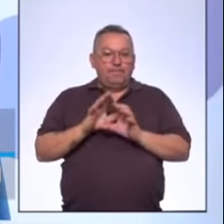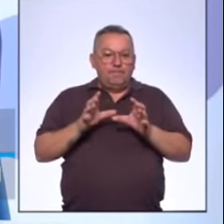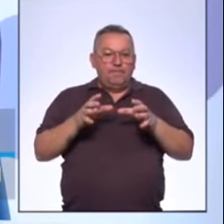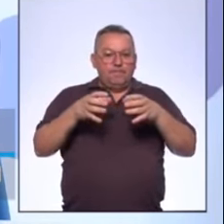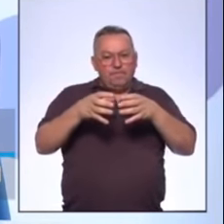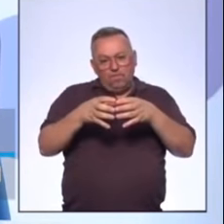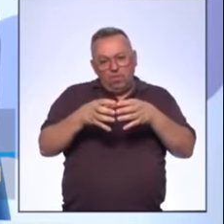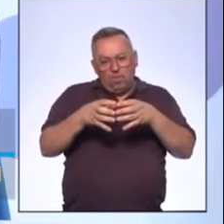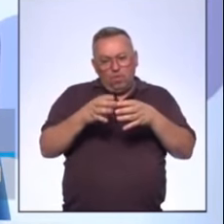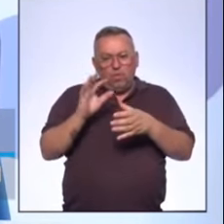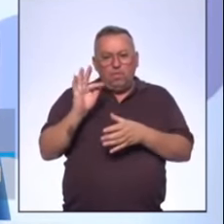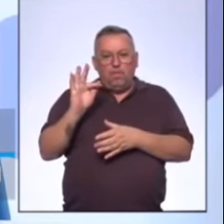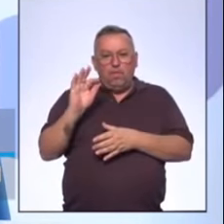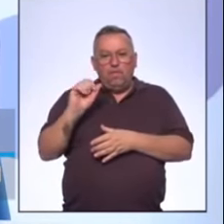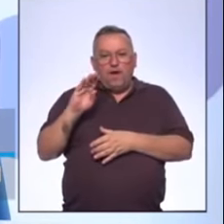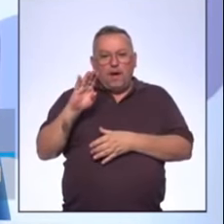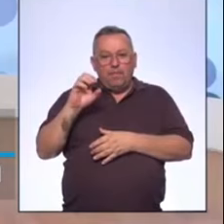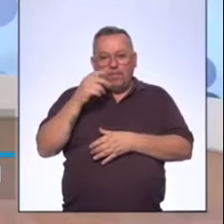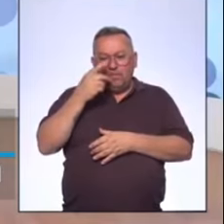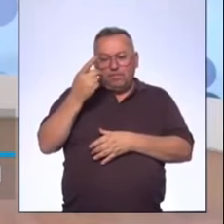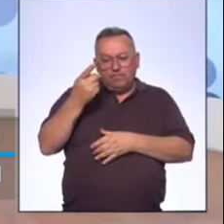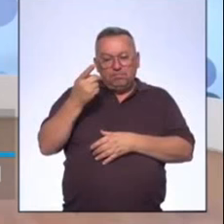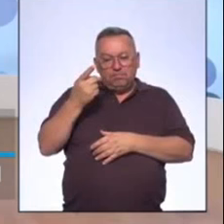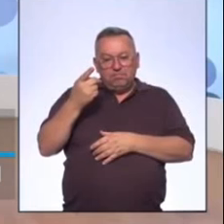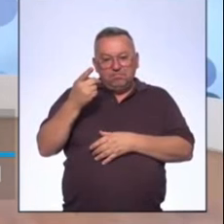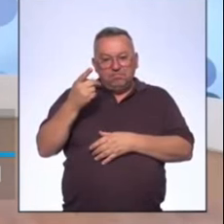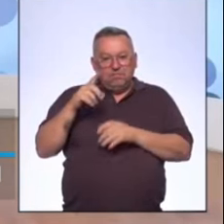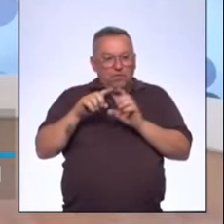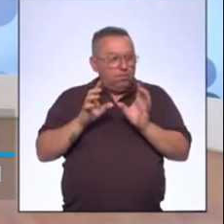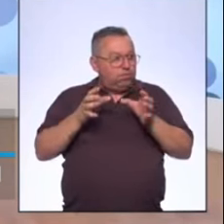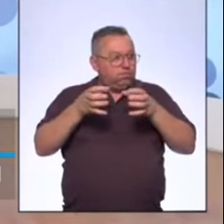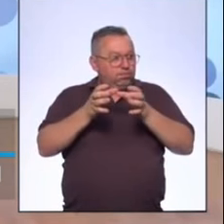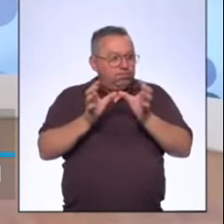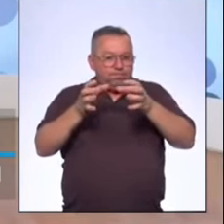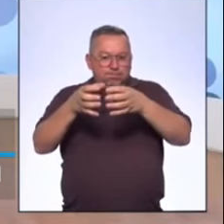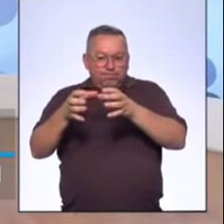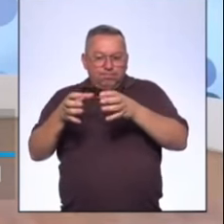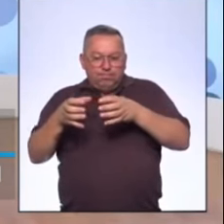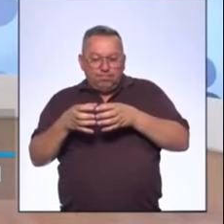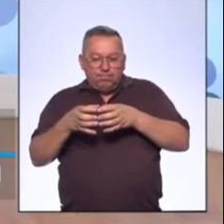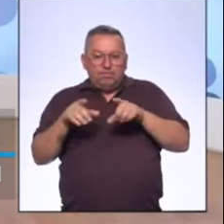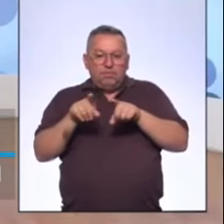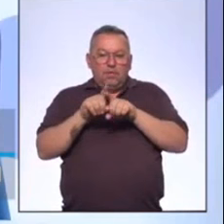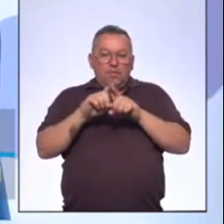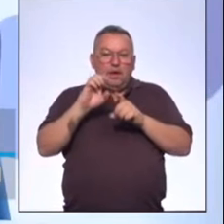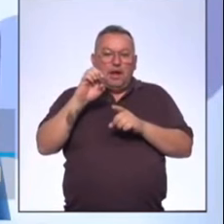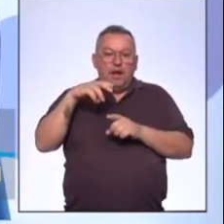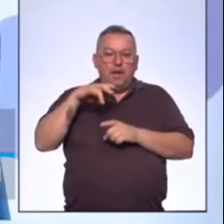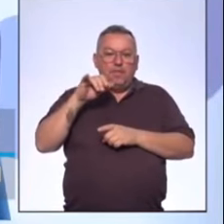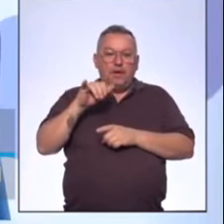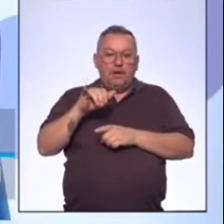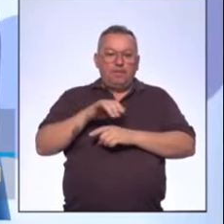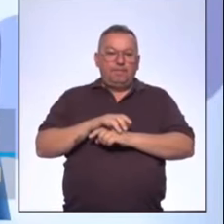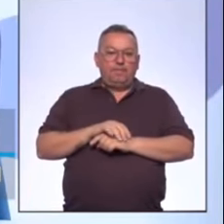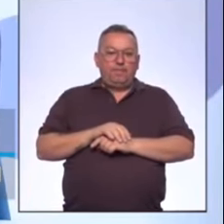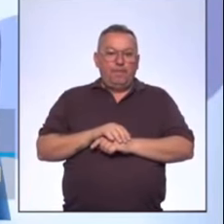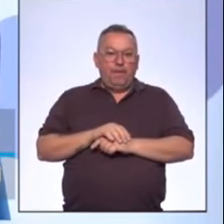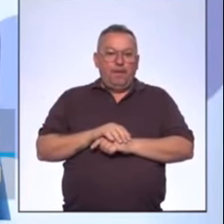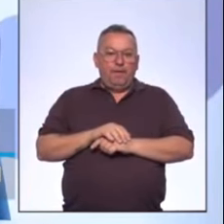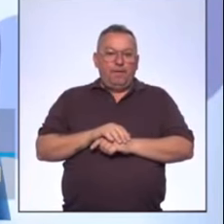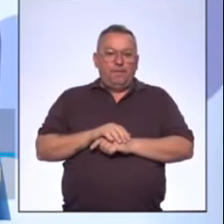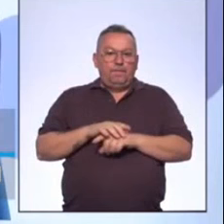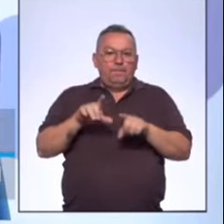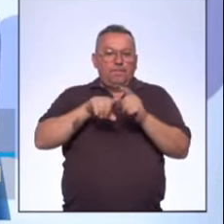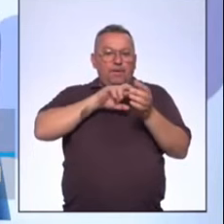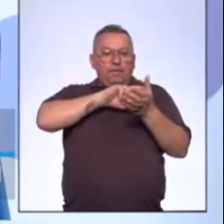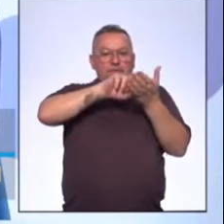o Fábio. Em um grupo? Aí o Fábio chegou se agrupando, disse a Emily Nunes também. Muito bem, Emily. E tem